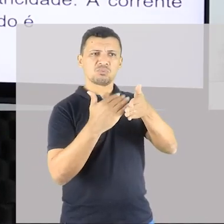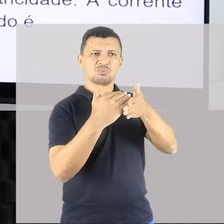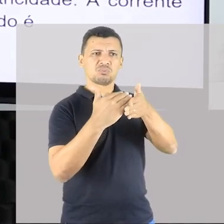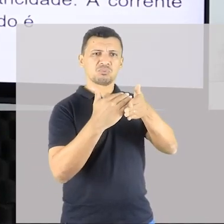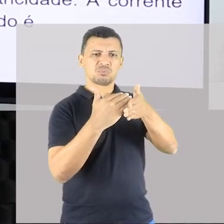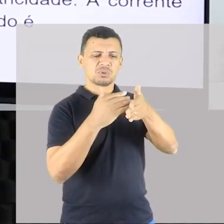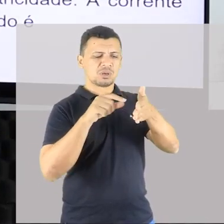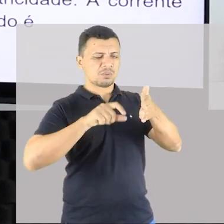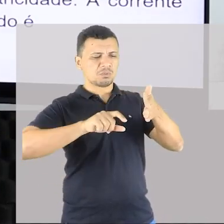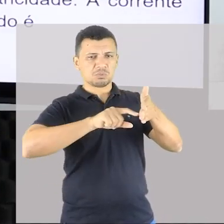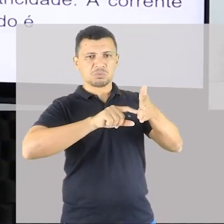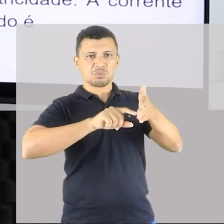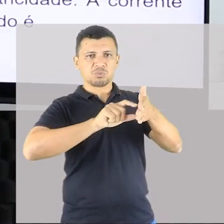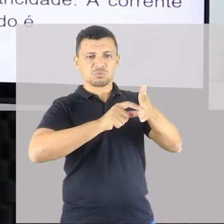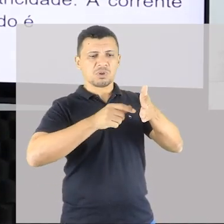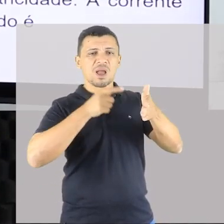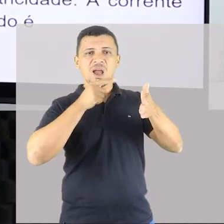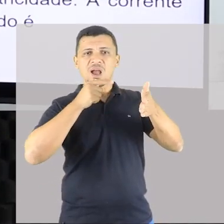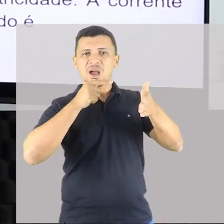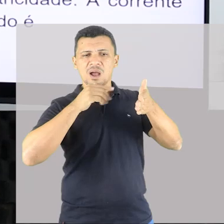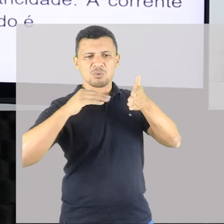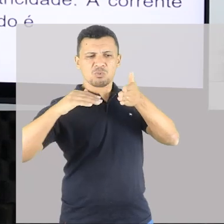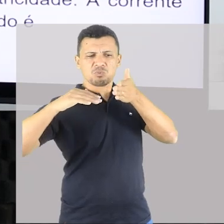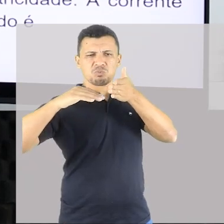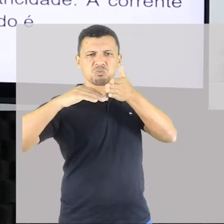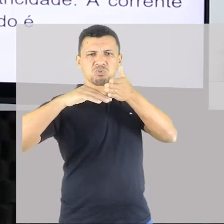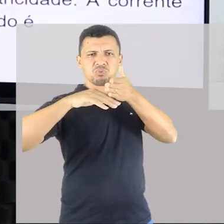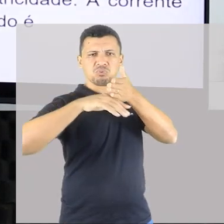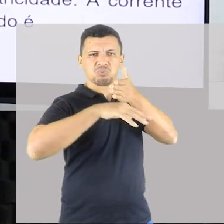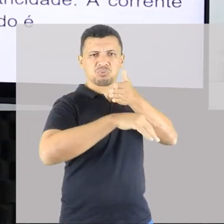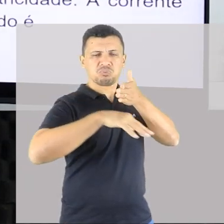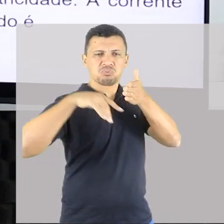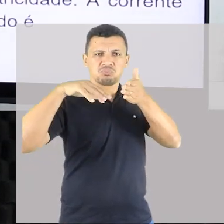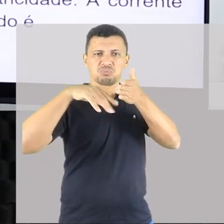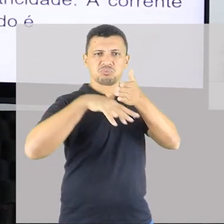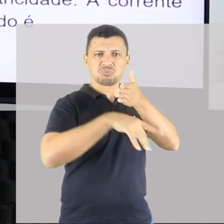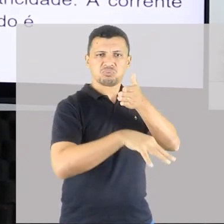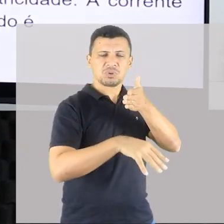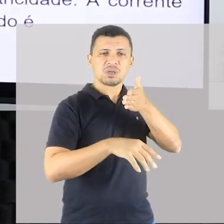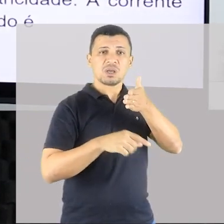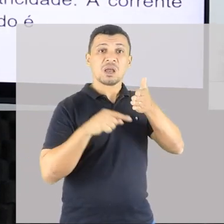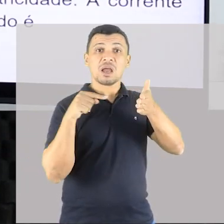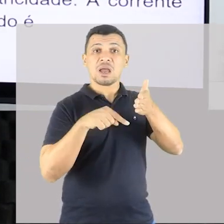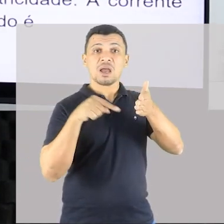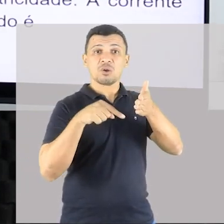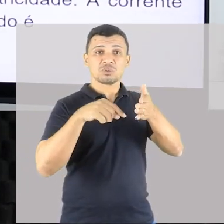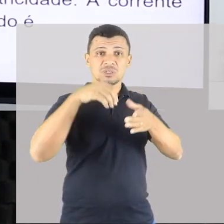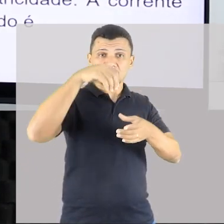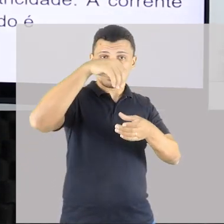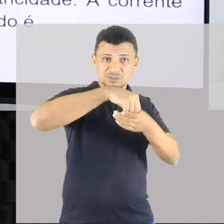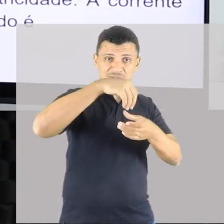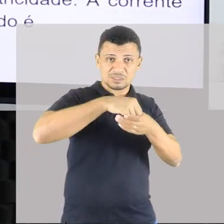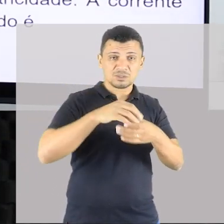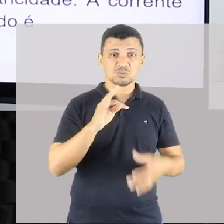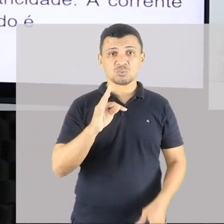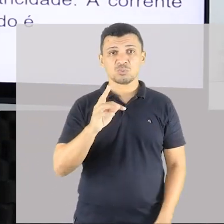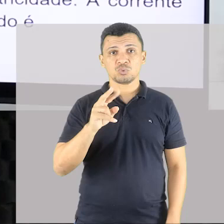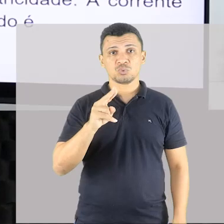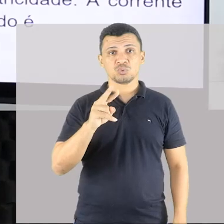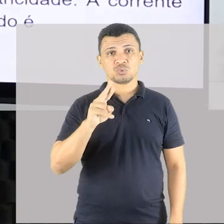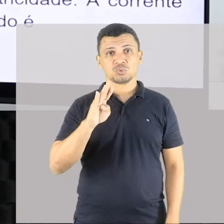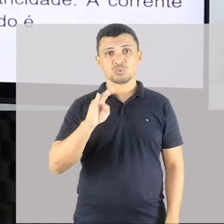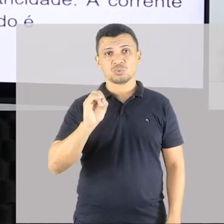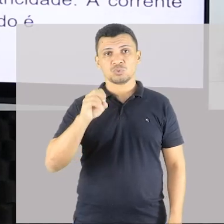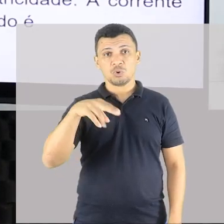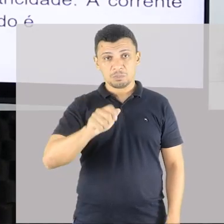abre aqui a comporta, essa água vai se movimentar. Esse movimento é necessário para girar a parte da turbina, que é ligada